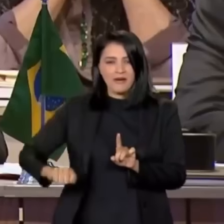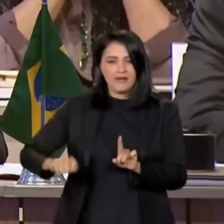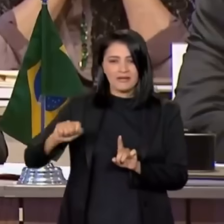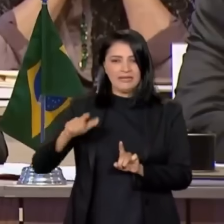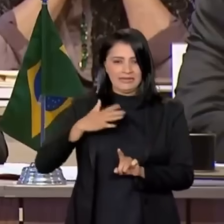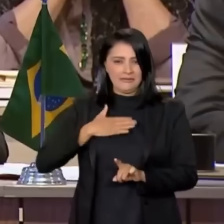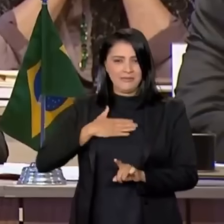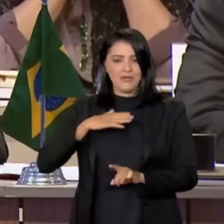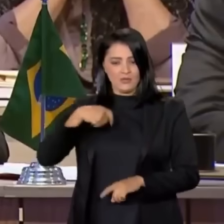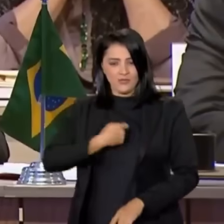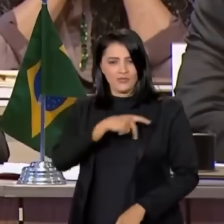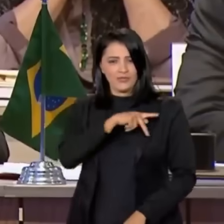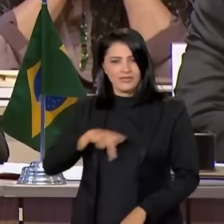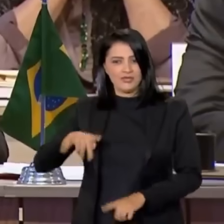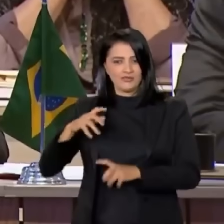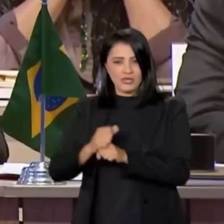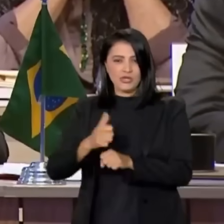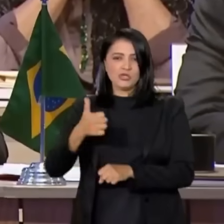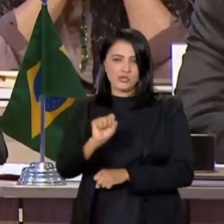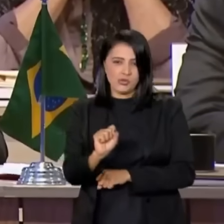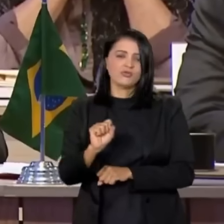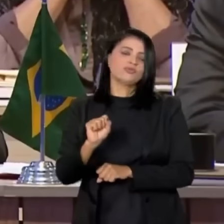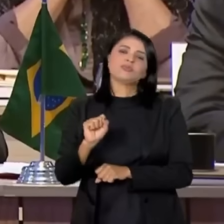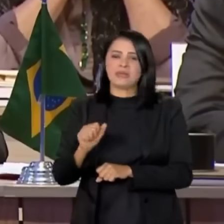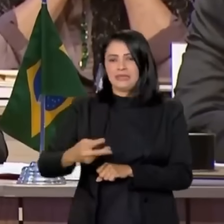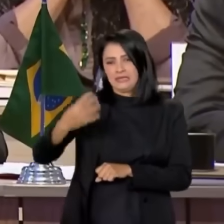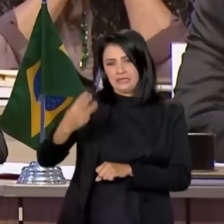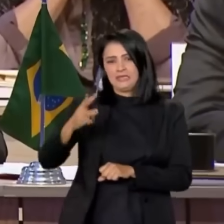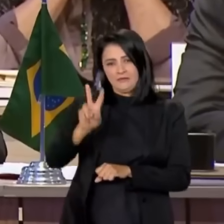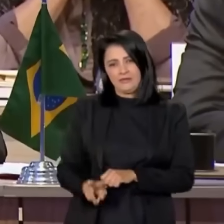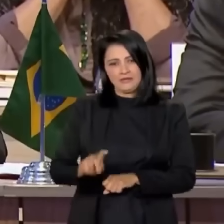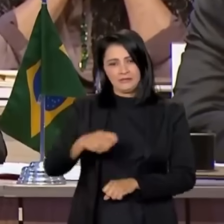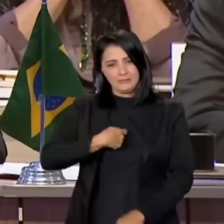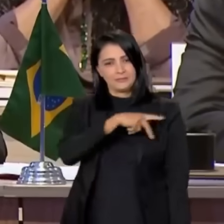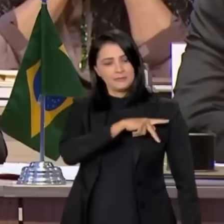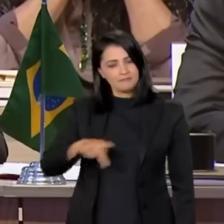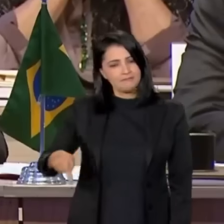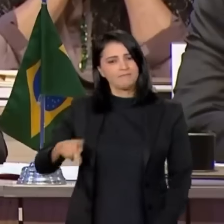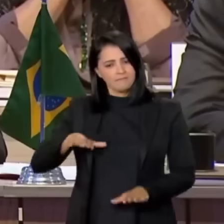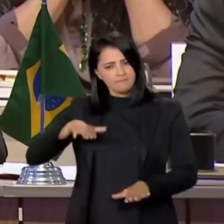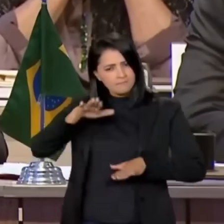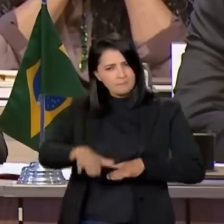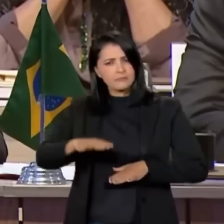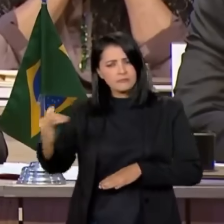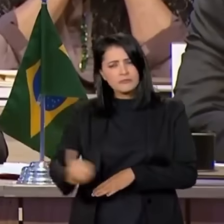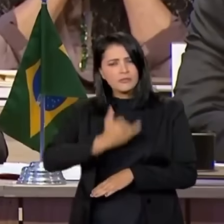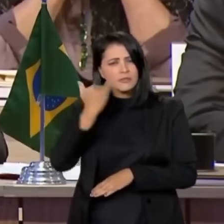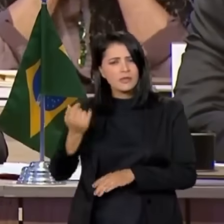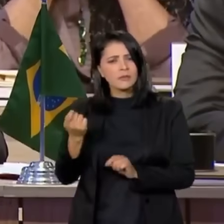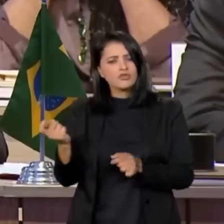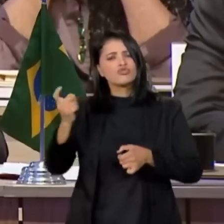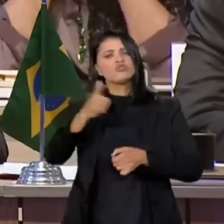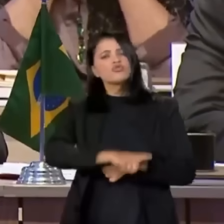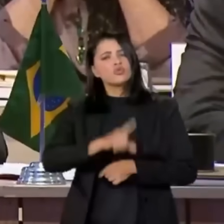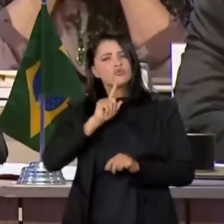Neste espaço tão simbólico, o Galpão da Cidadania, damos um passo decisivo para recolocar